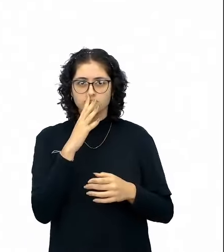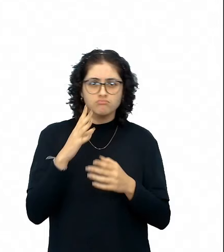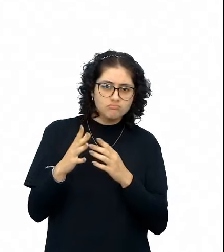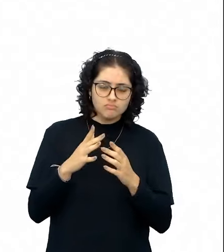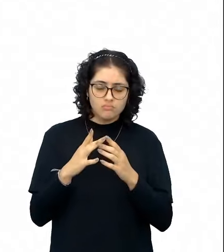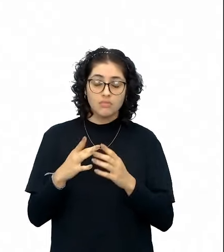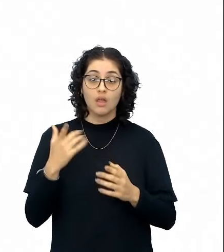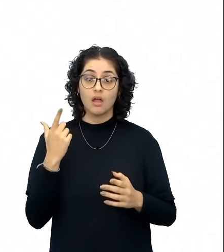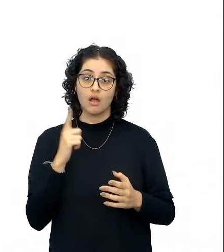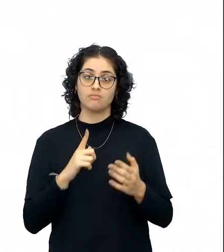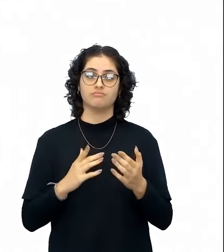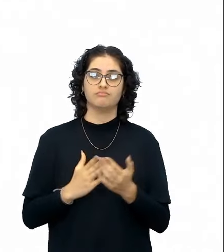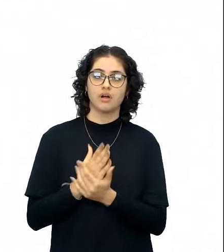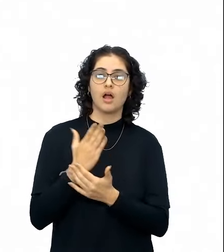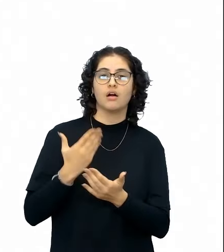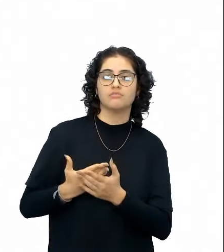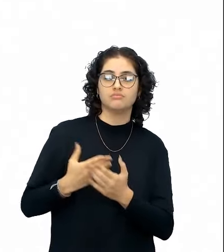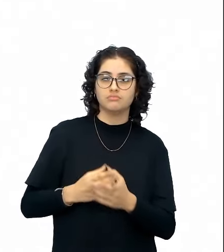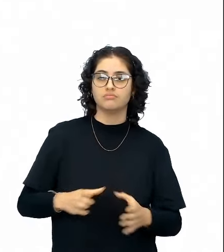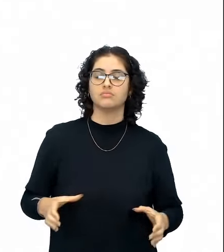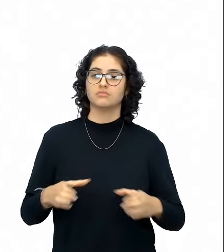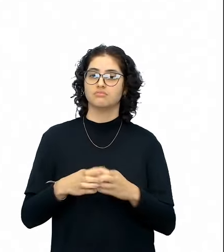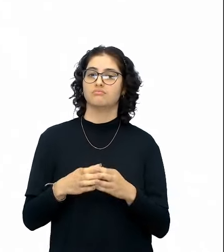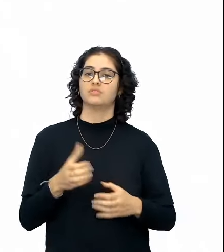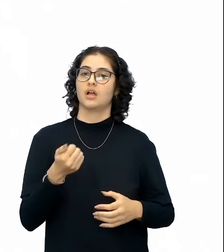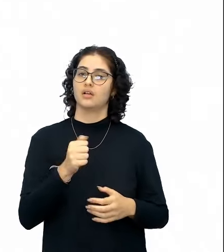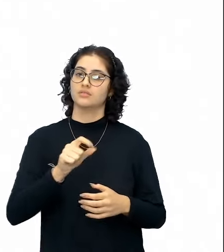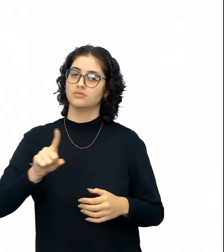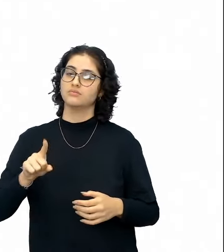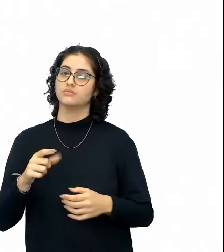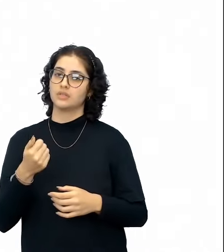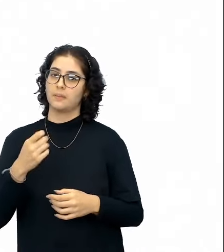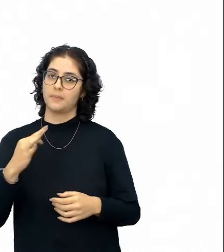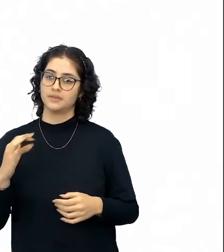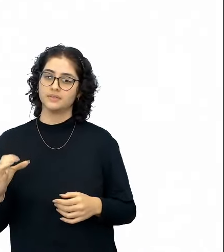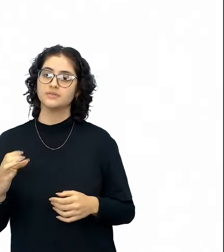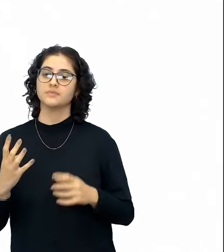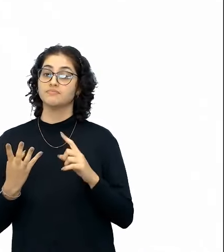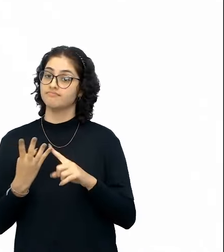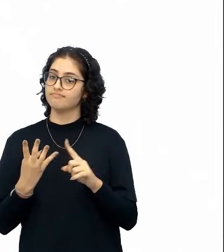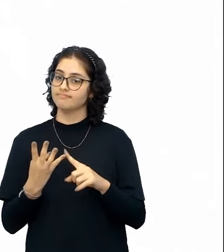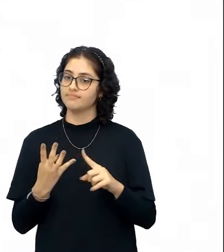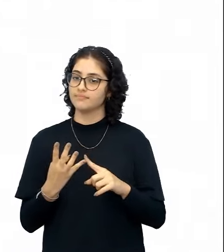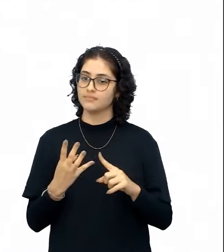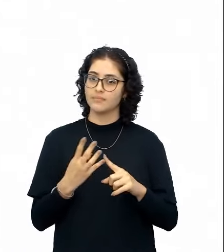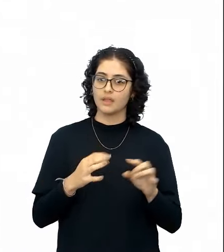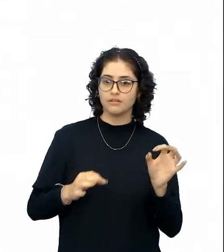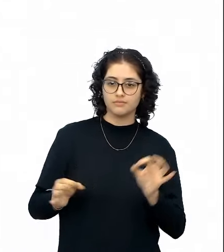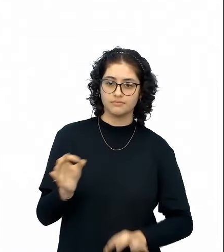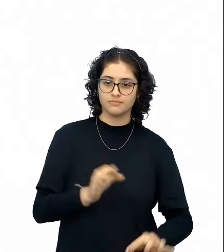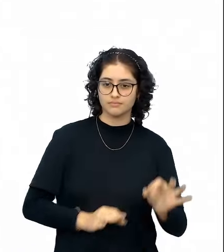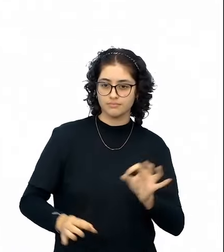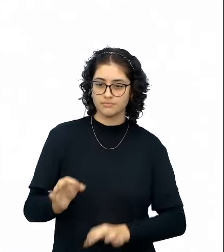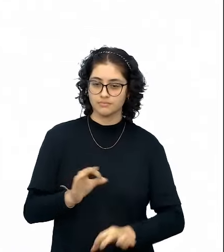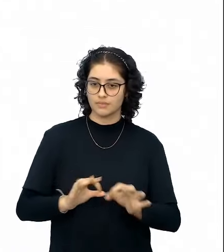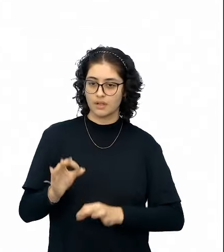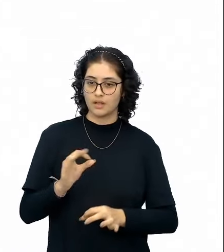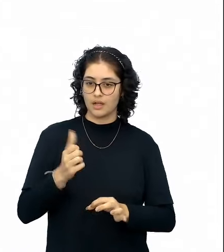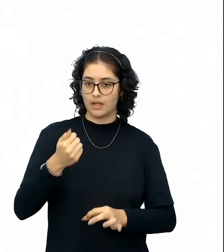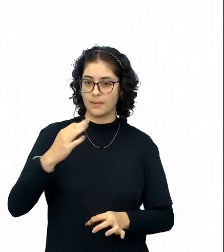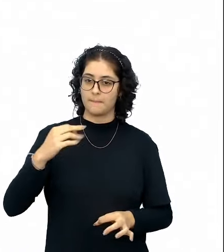o planejamento das aulas da SA1, volume 2 da ATPC. E o quarto momento, elaborar o planejamento na